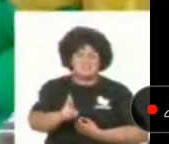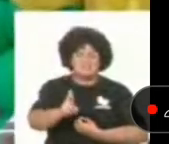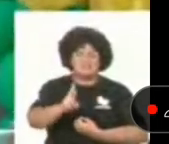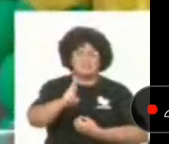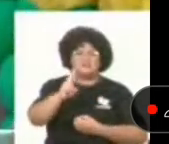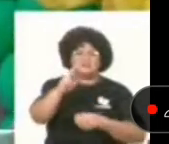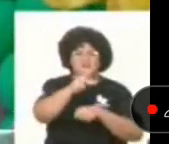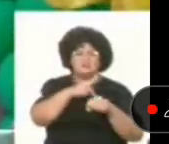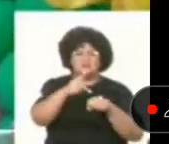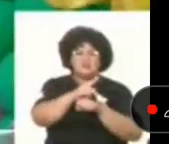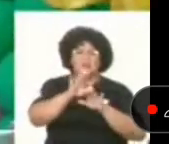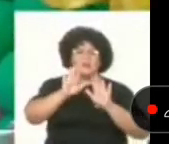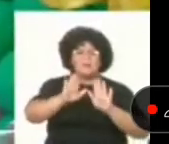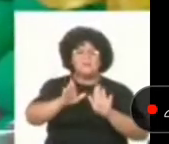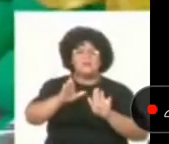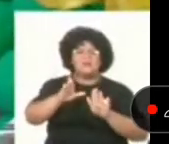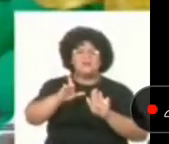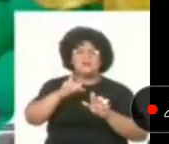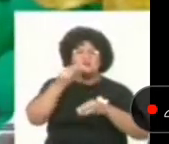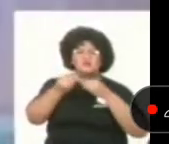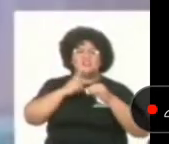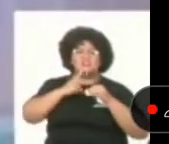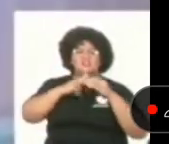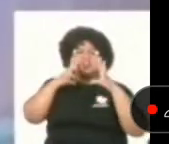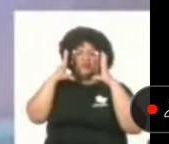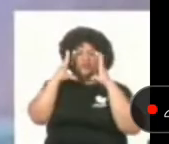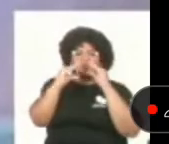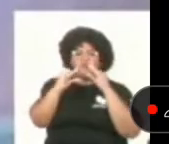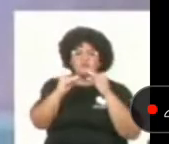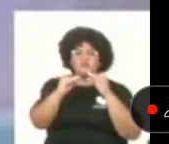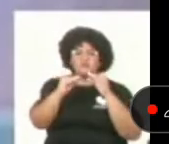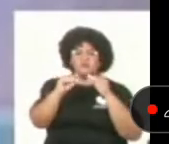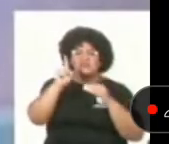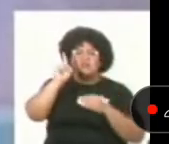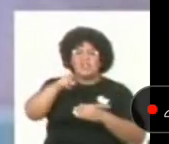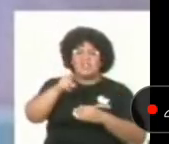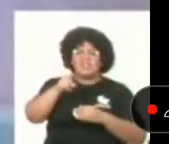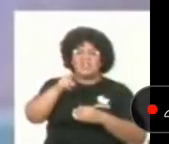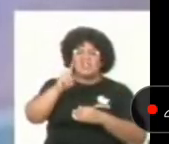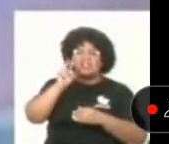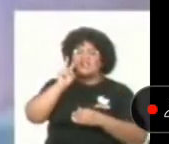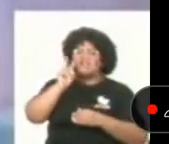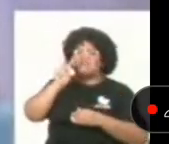Mas o que nos conforta é isso. É ver o povo de pé.